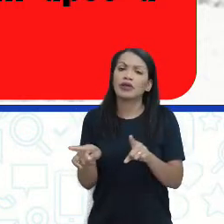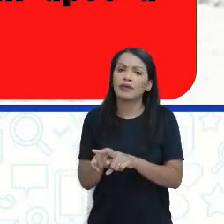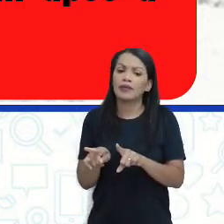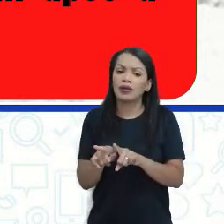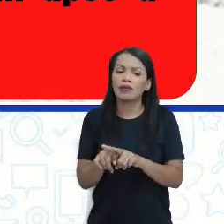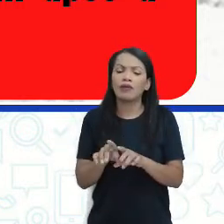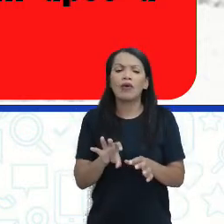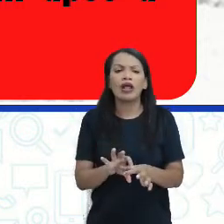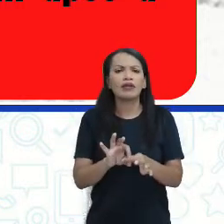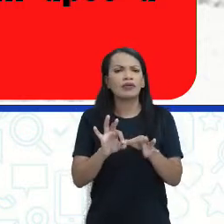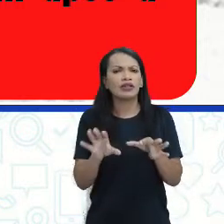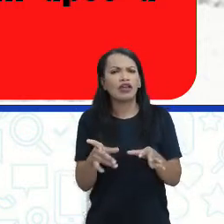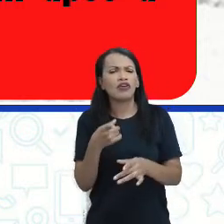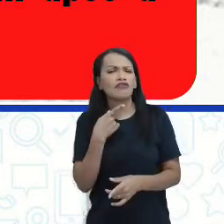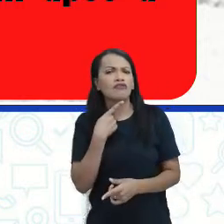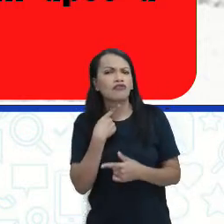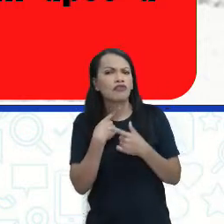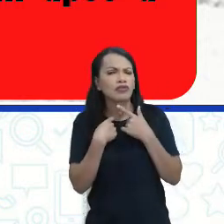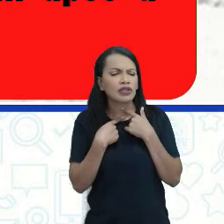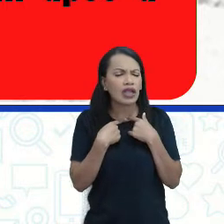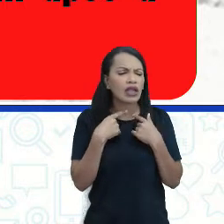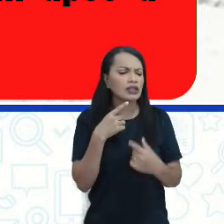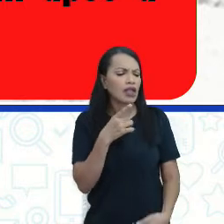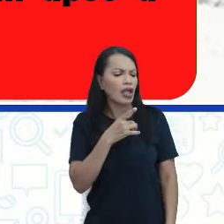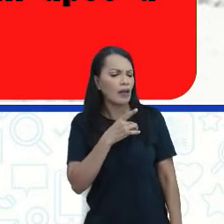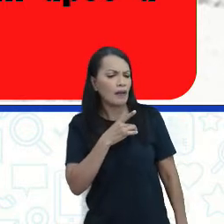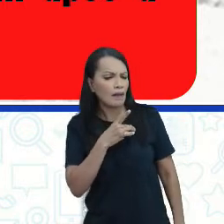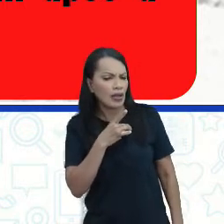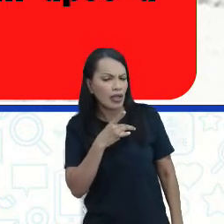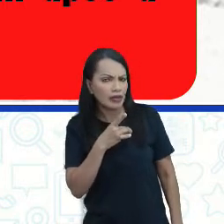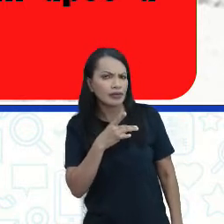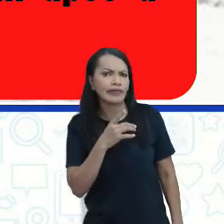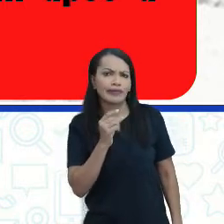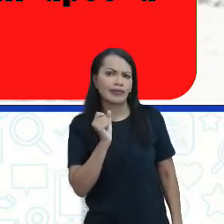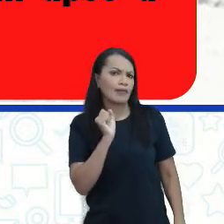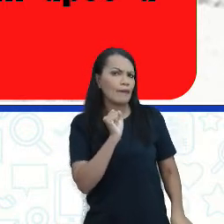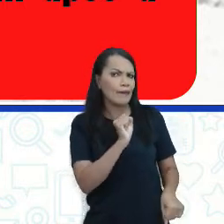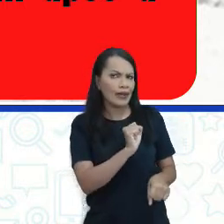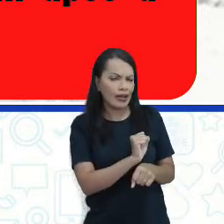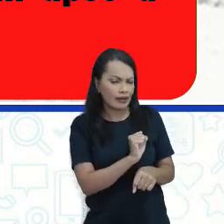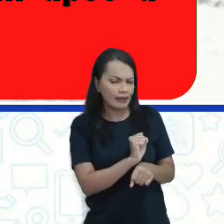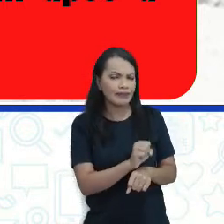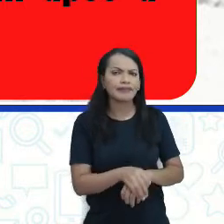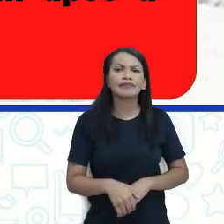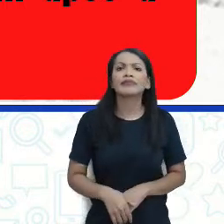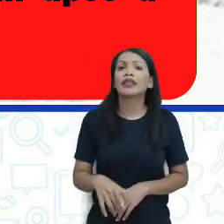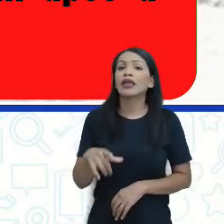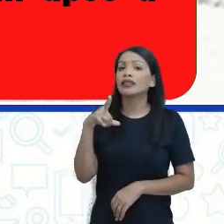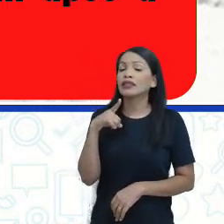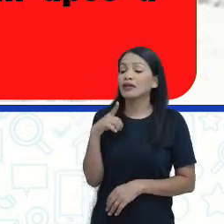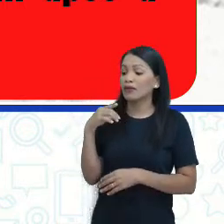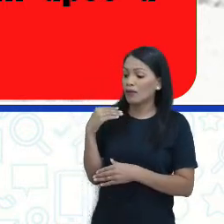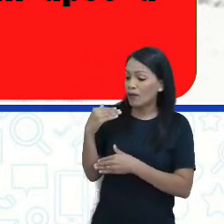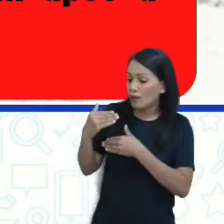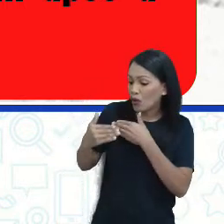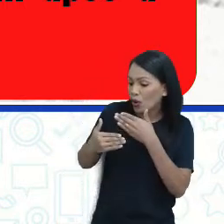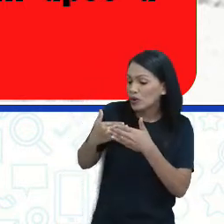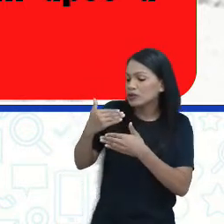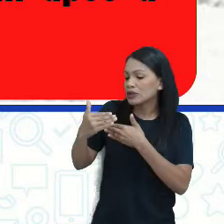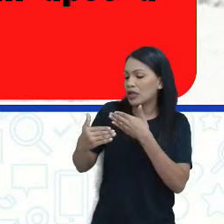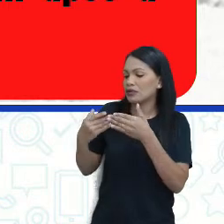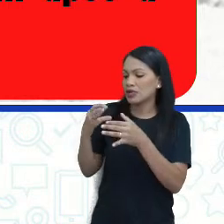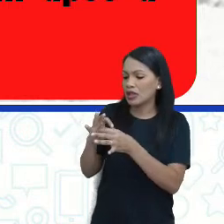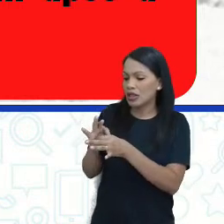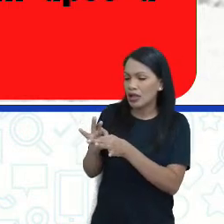liberdade de desejo e medo, né, ela seria executada aí. teria um processo de liberdade ali